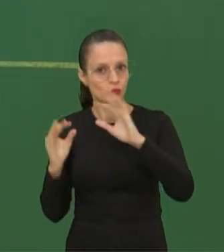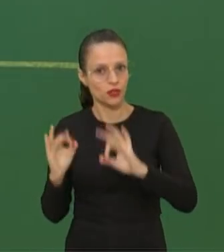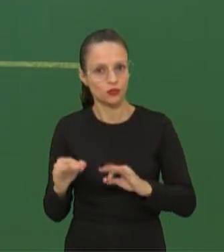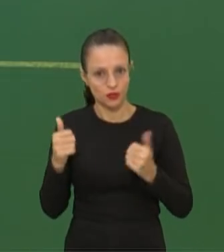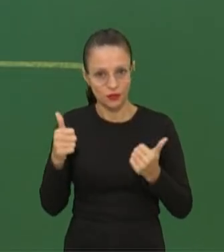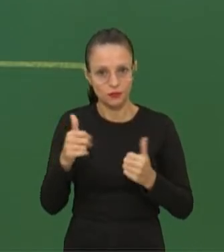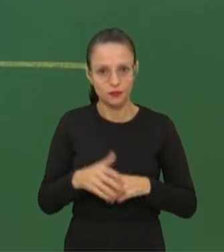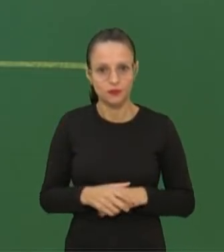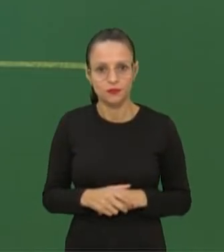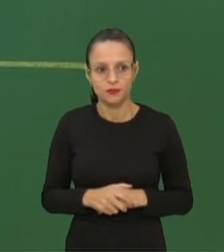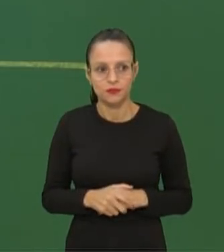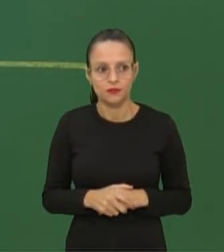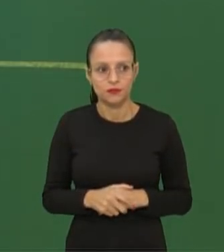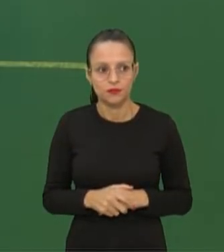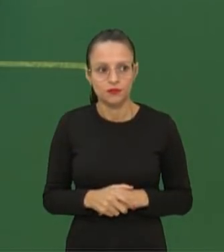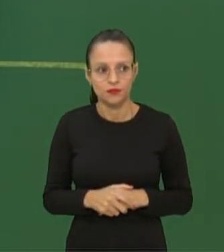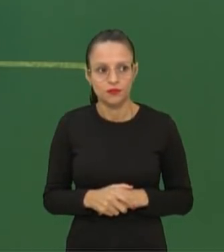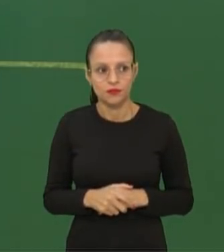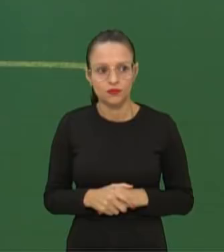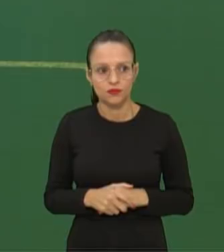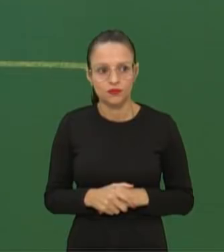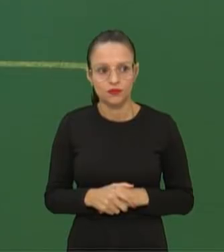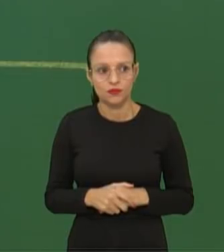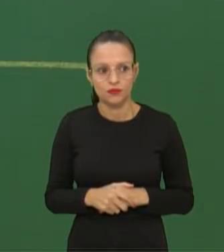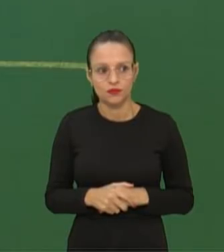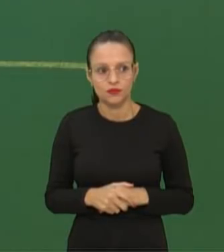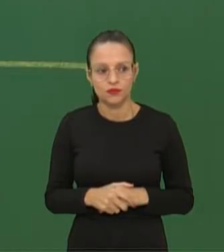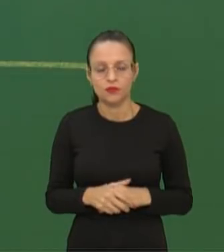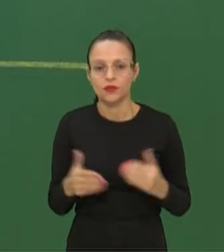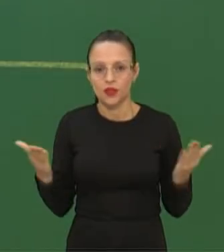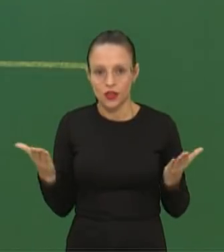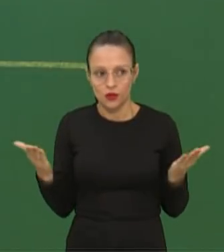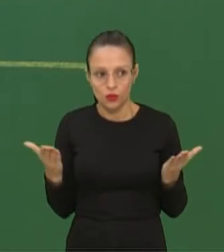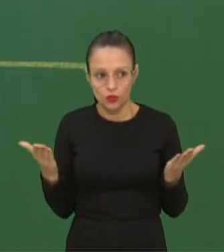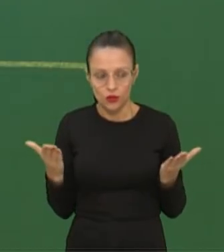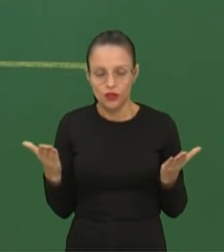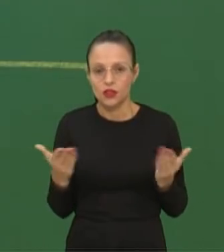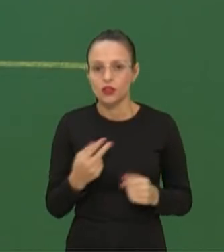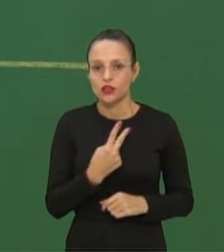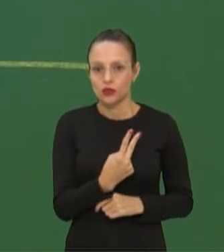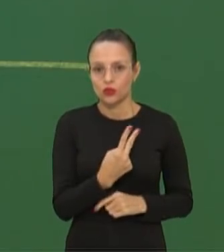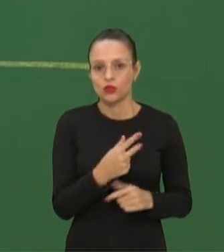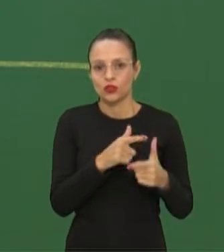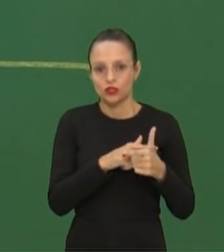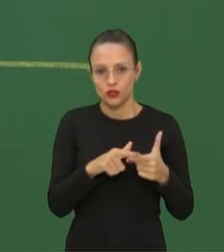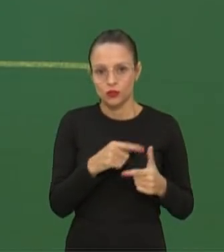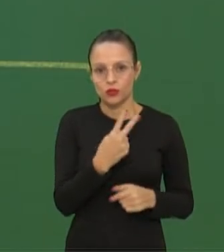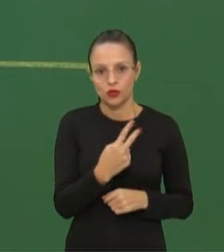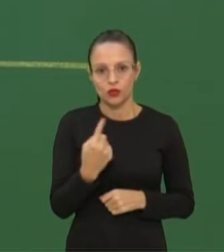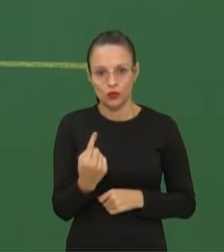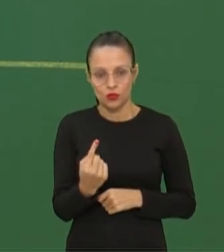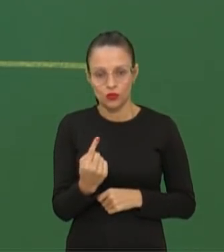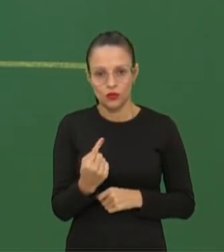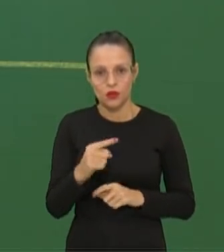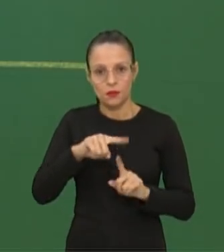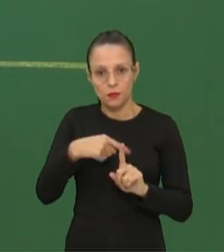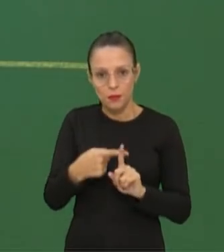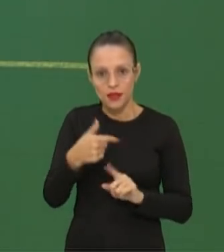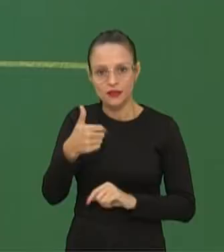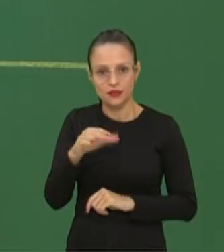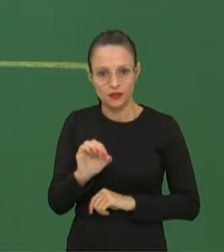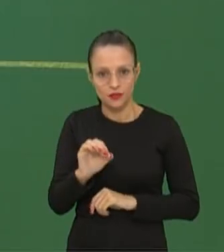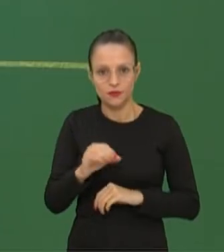tá? 2 dividido... Agora eu vou fazer aqui, né? 2 dividido por 2 dá 1. E uma vez 2x mais 10,